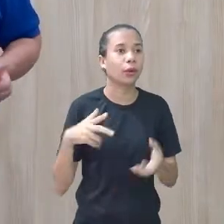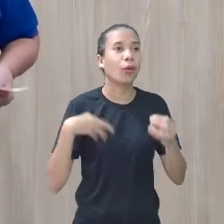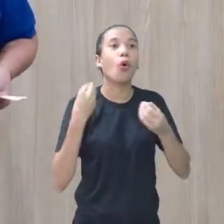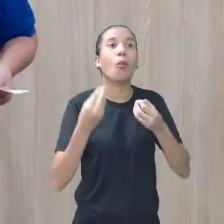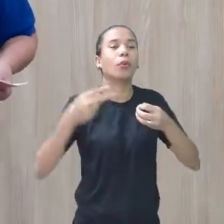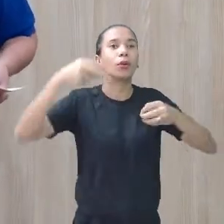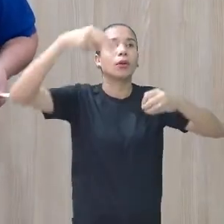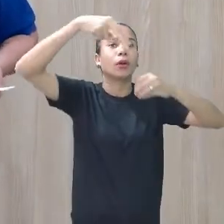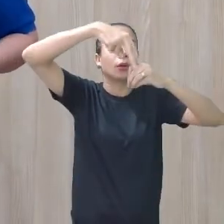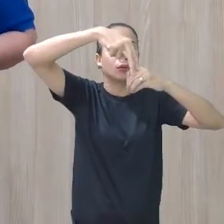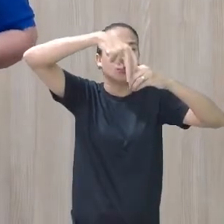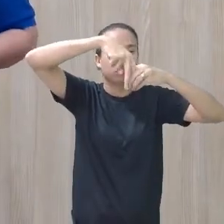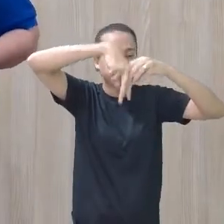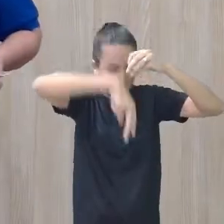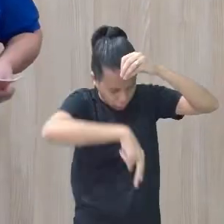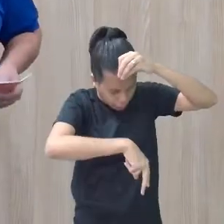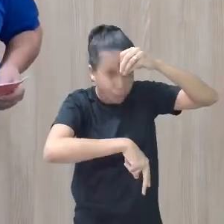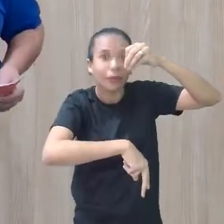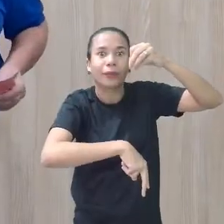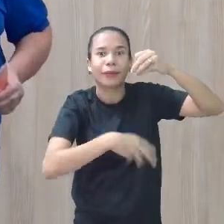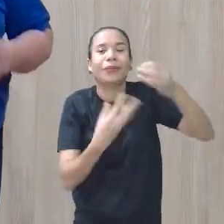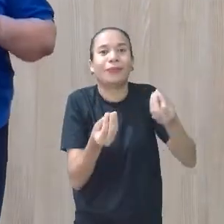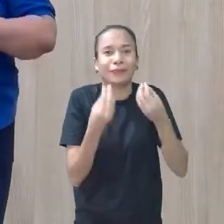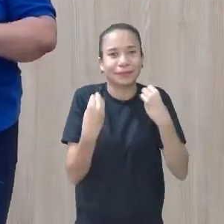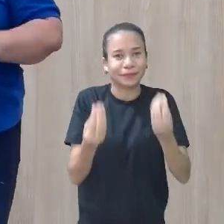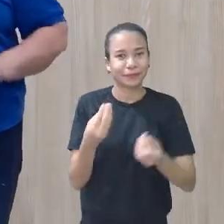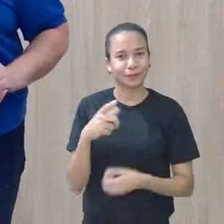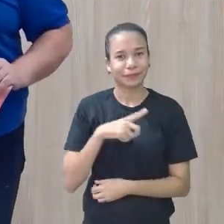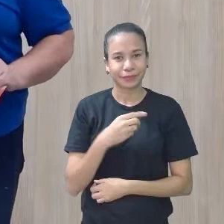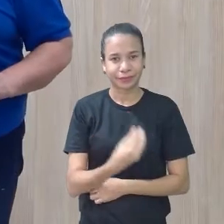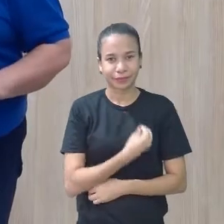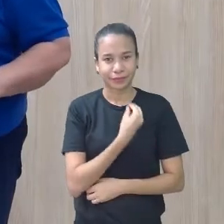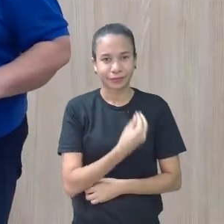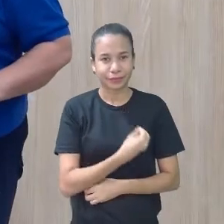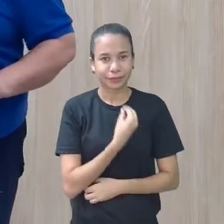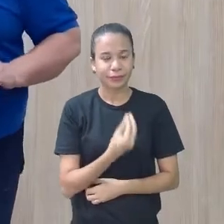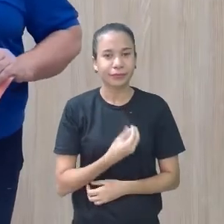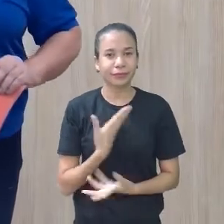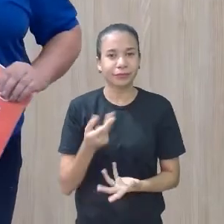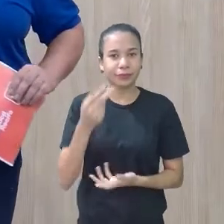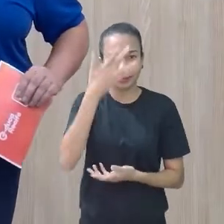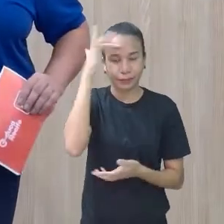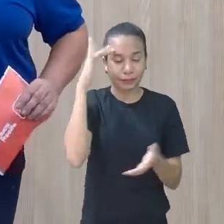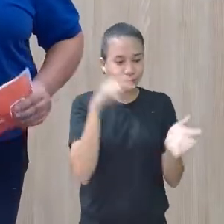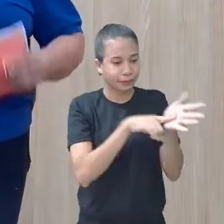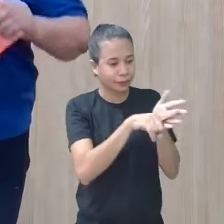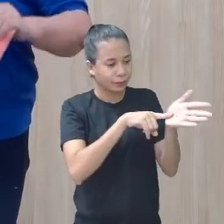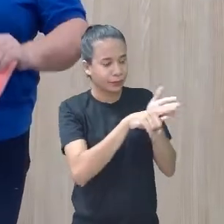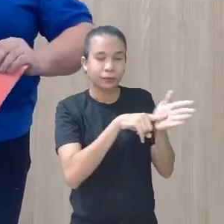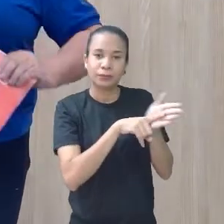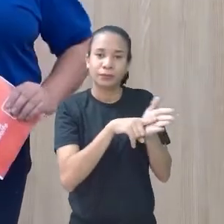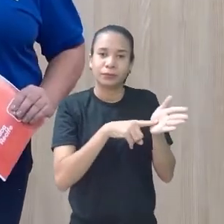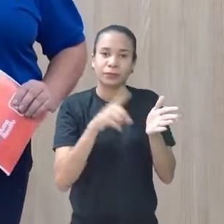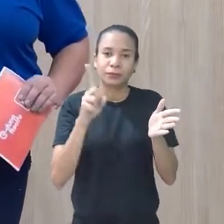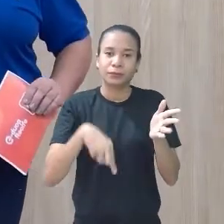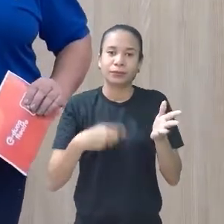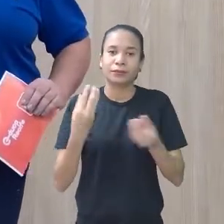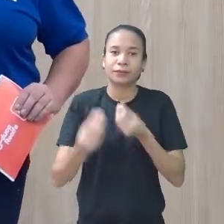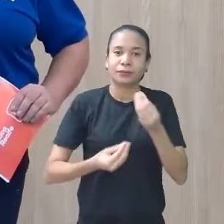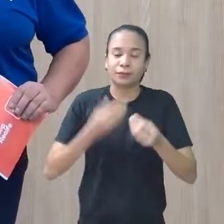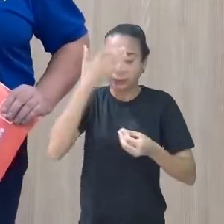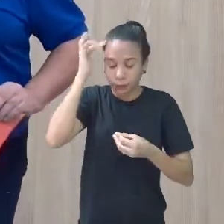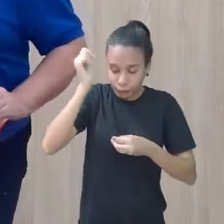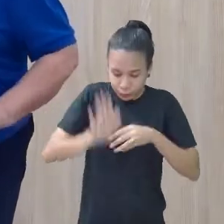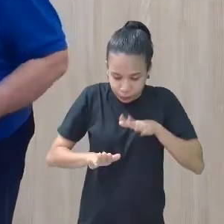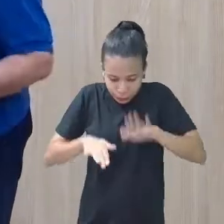parar lá para fazer a observação, né, colocar lá a questão aí de uma pesquisa querendo